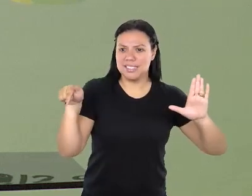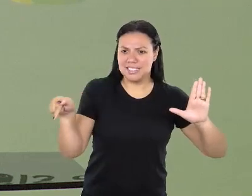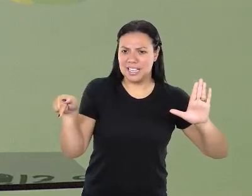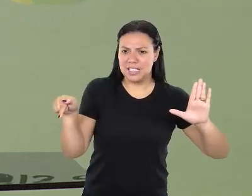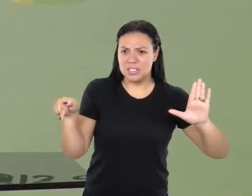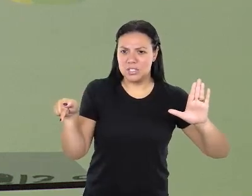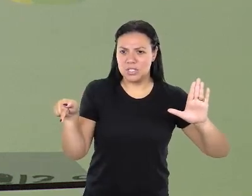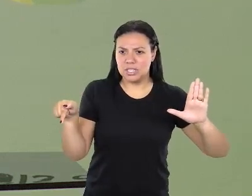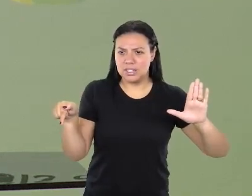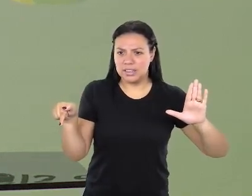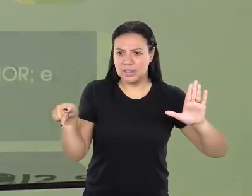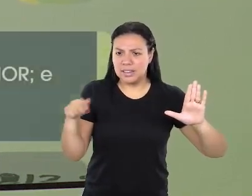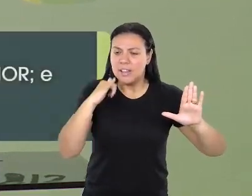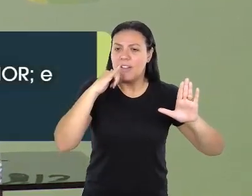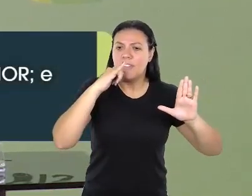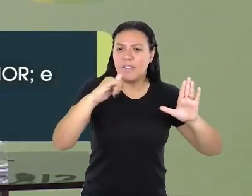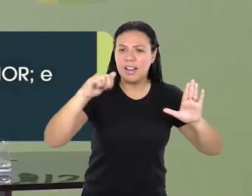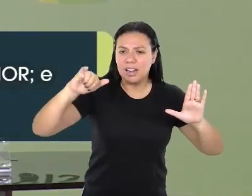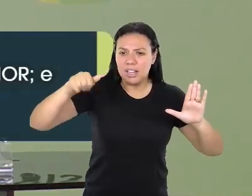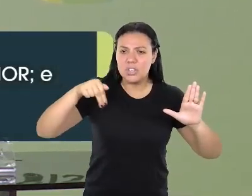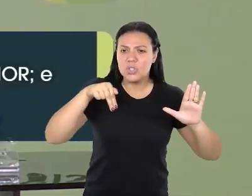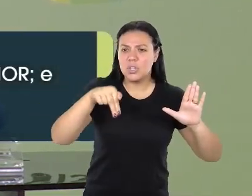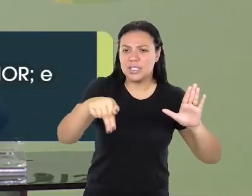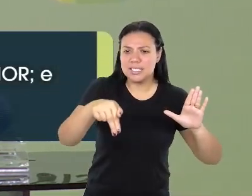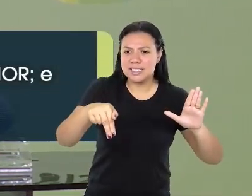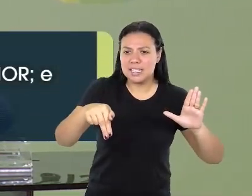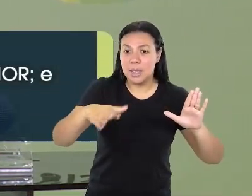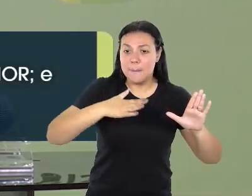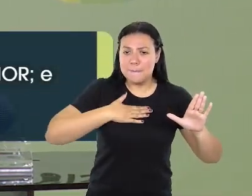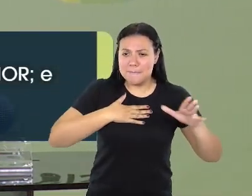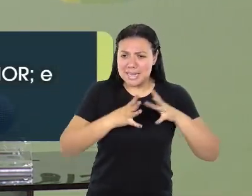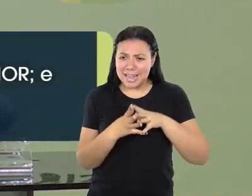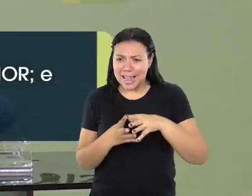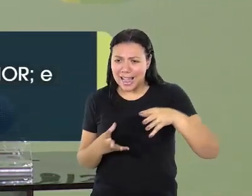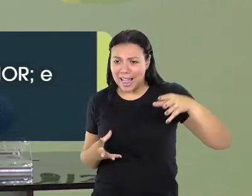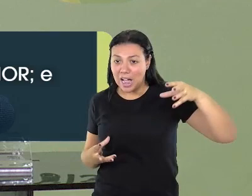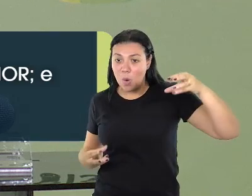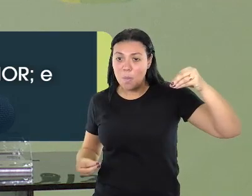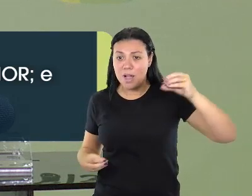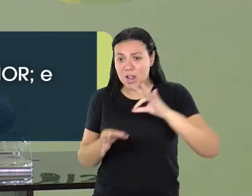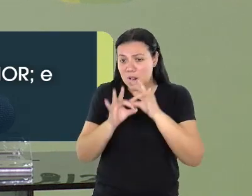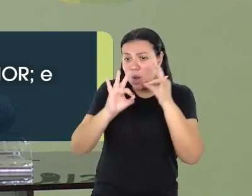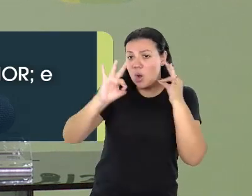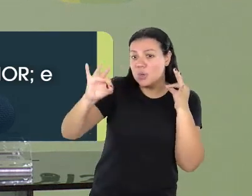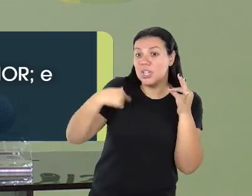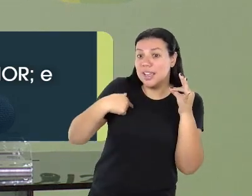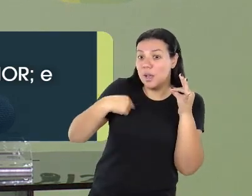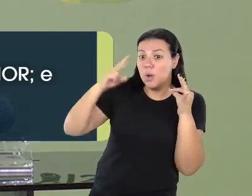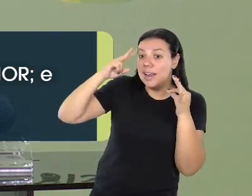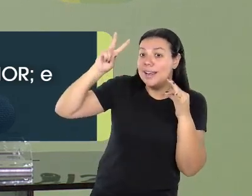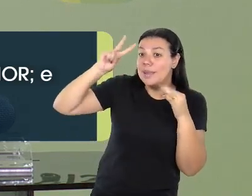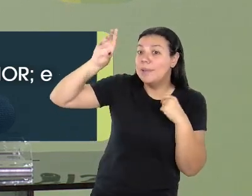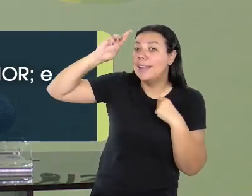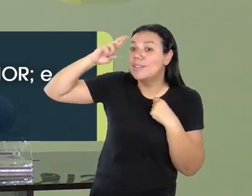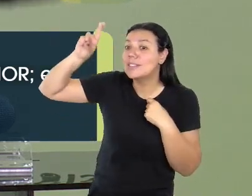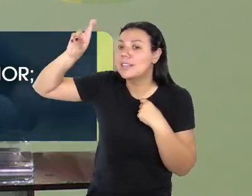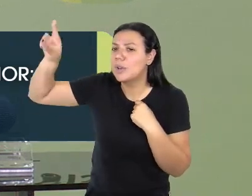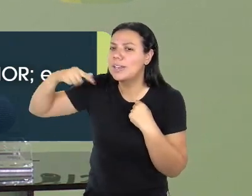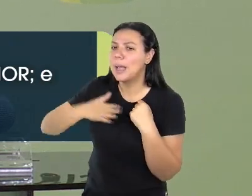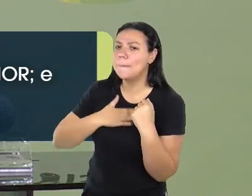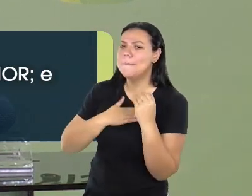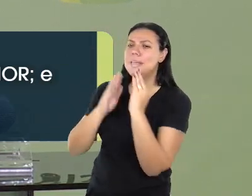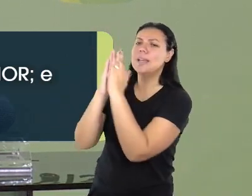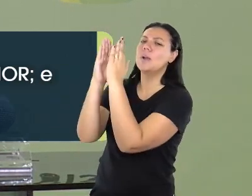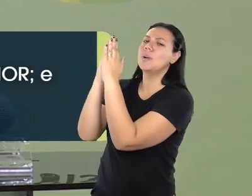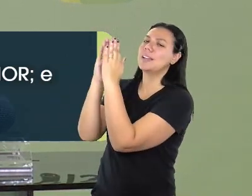quando dentro de mim desfalecia a minha alma, eu me lembrei do Senhor e subiu a ti minha